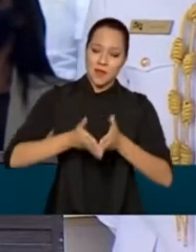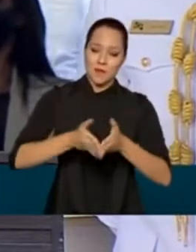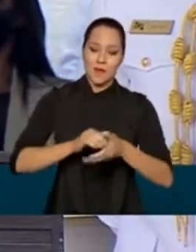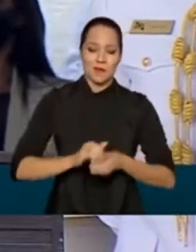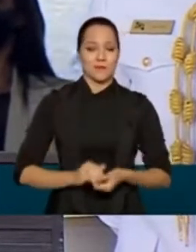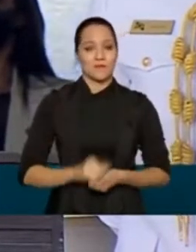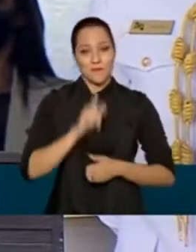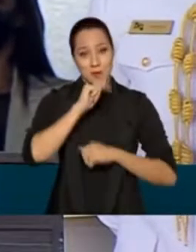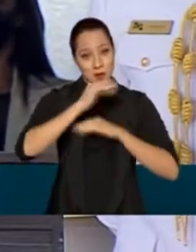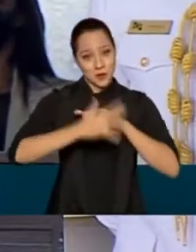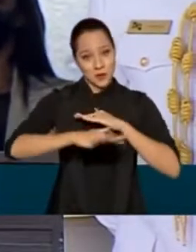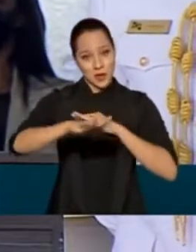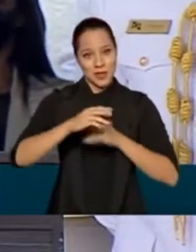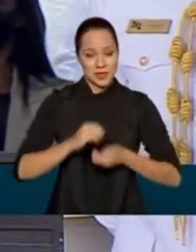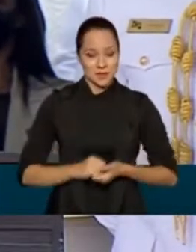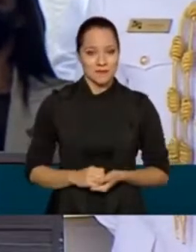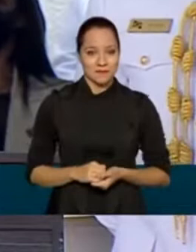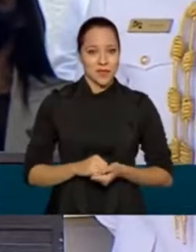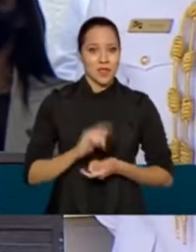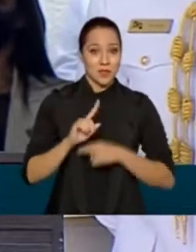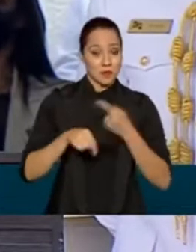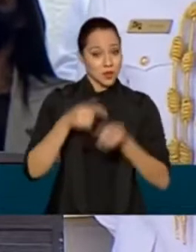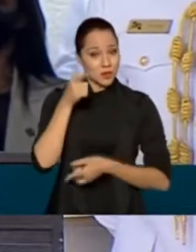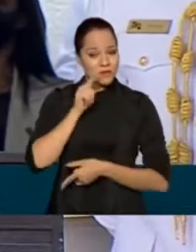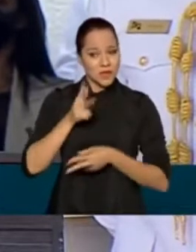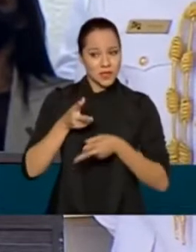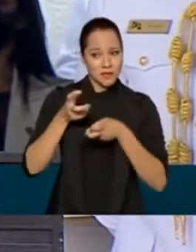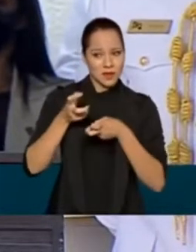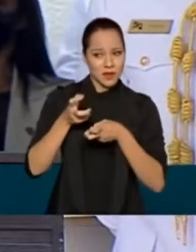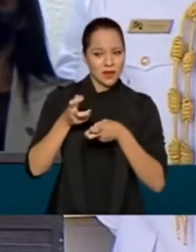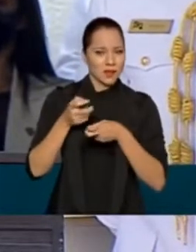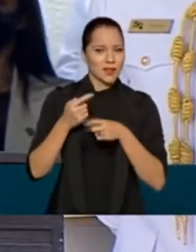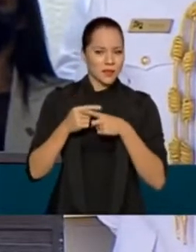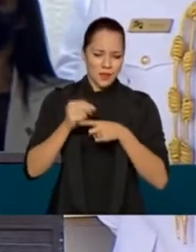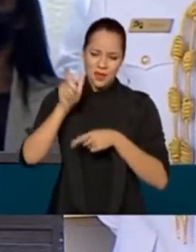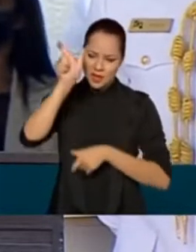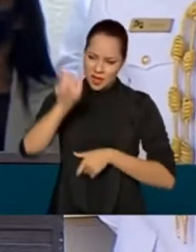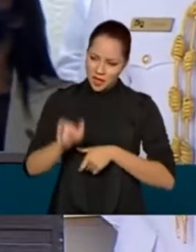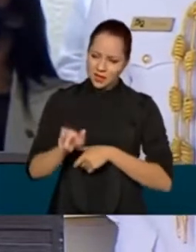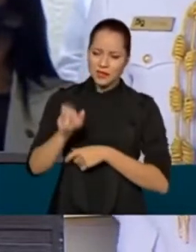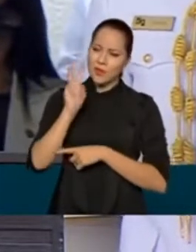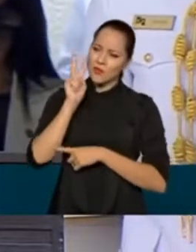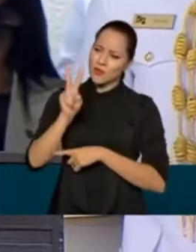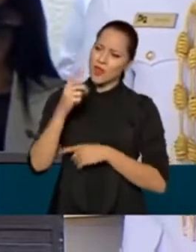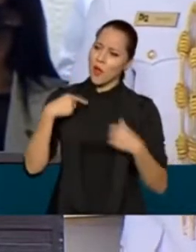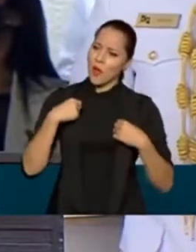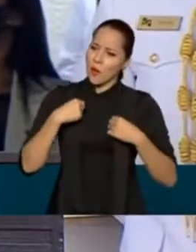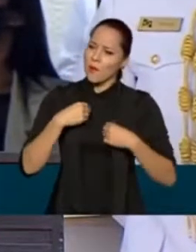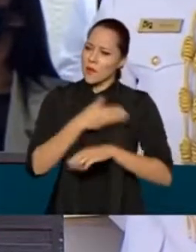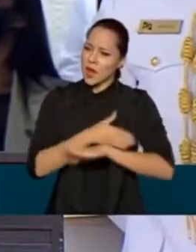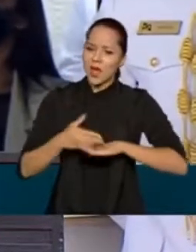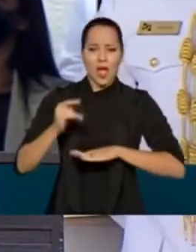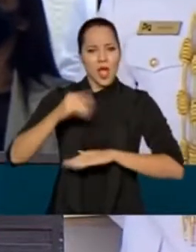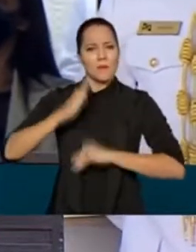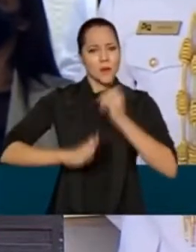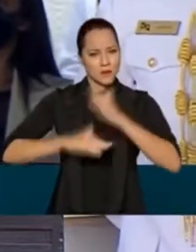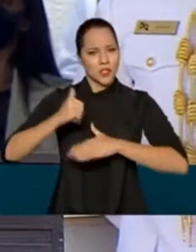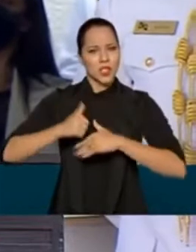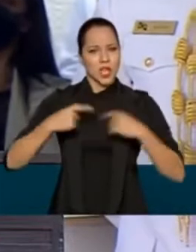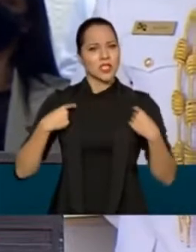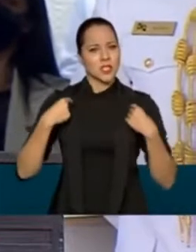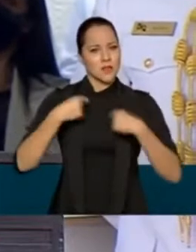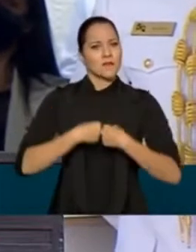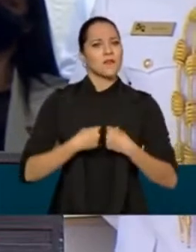Por outro lado, pude logo perceber também que se tratavam de profissionais que cultivam valores, que se vestem